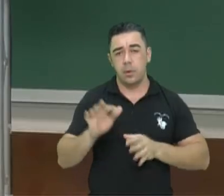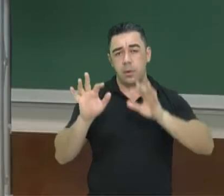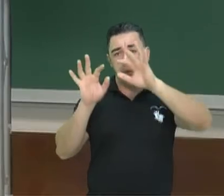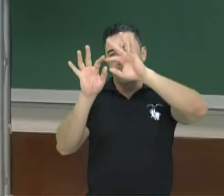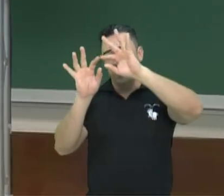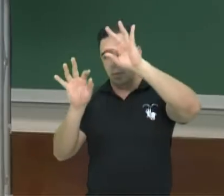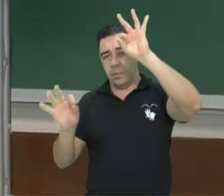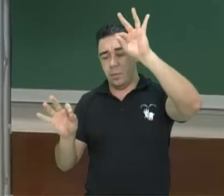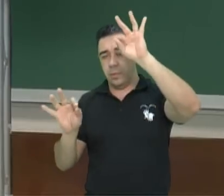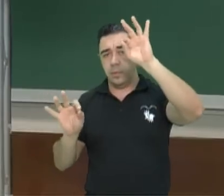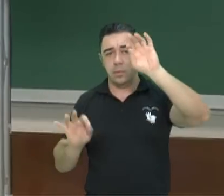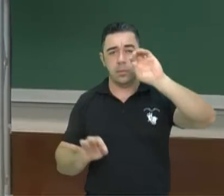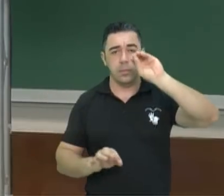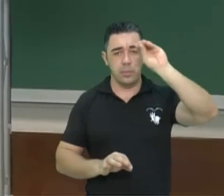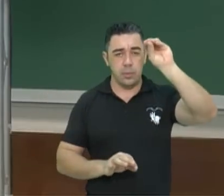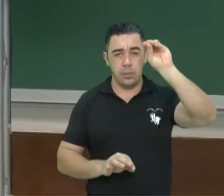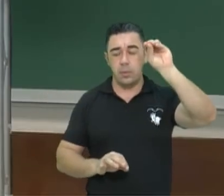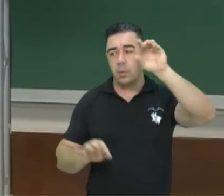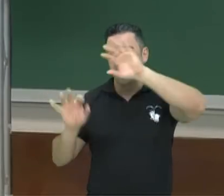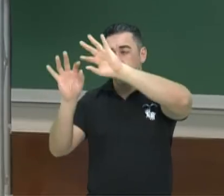12. Agora,